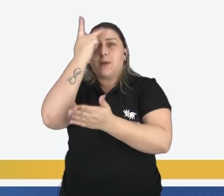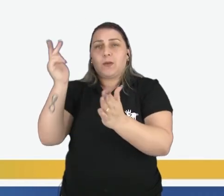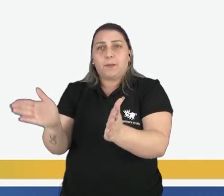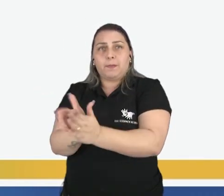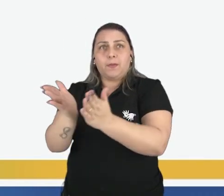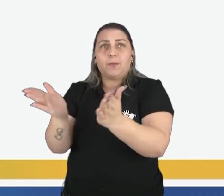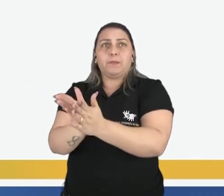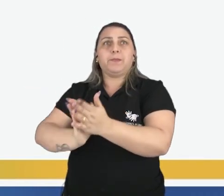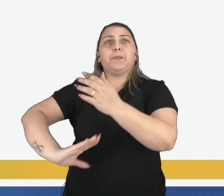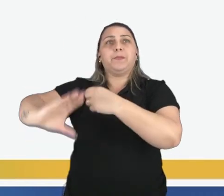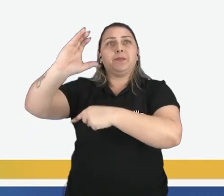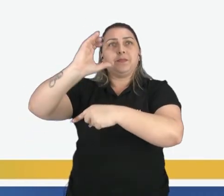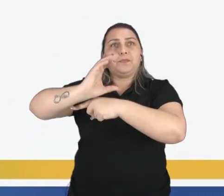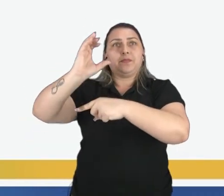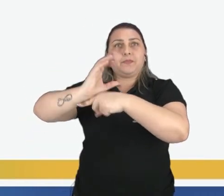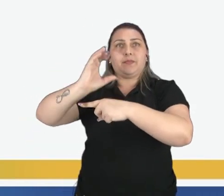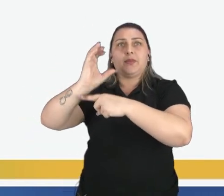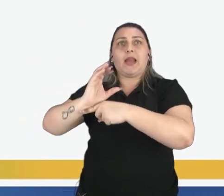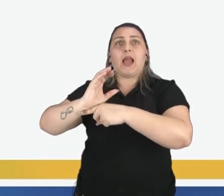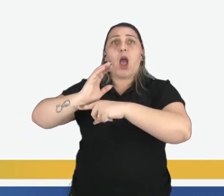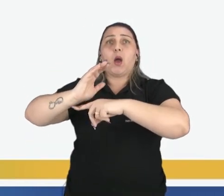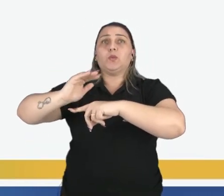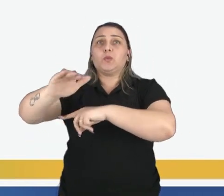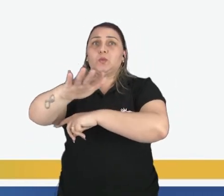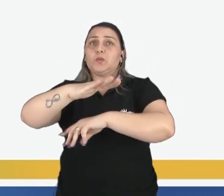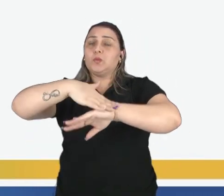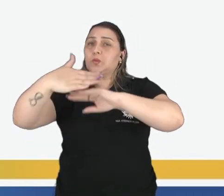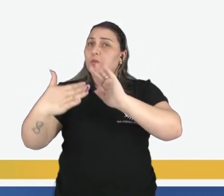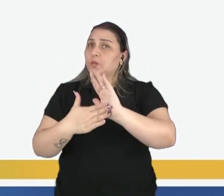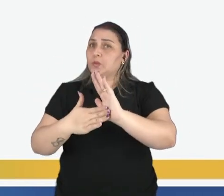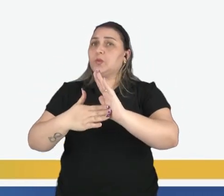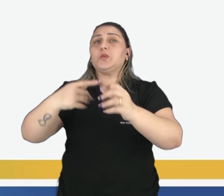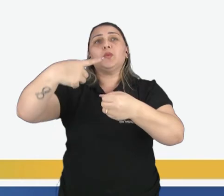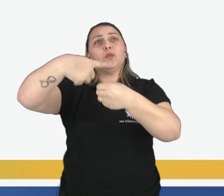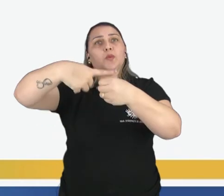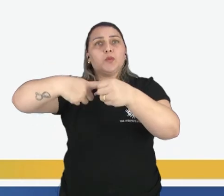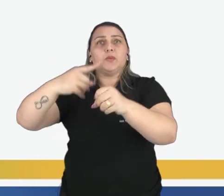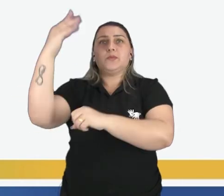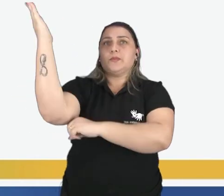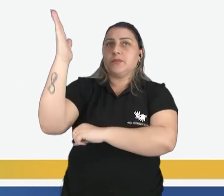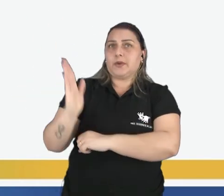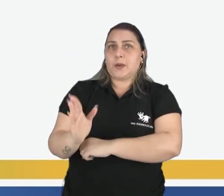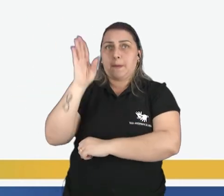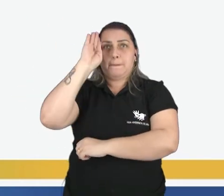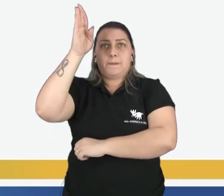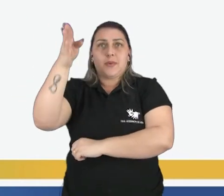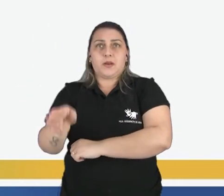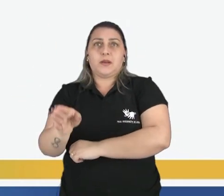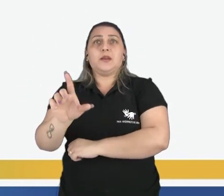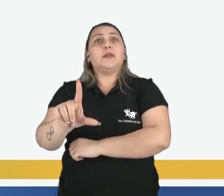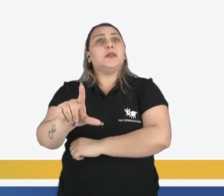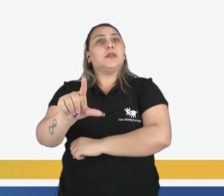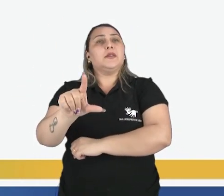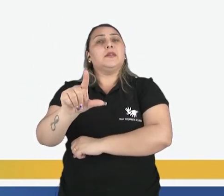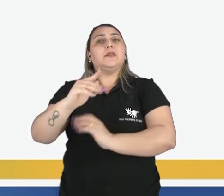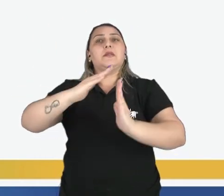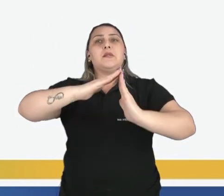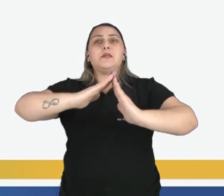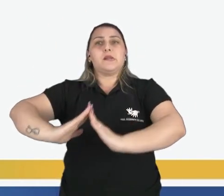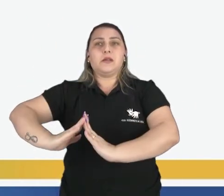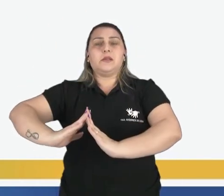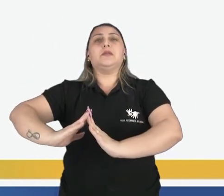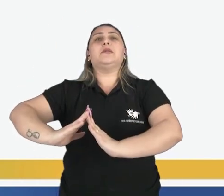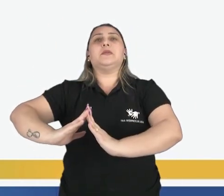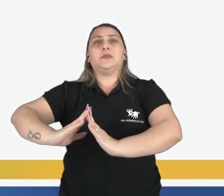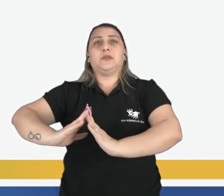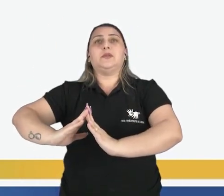pessoas em situação de pobreza. Letra C. Praticamente todos os municípios brasileiros, principalmente as periferias